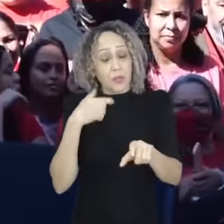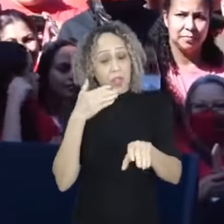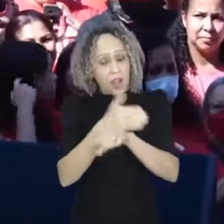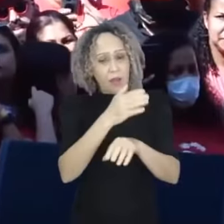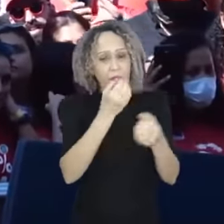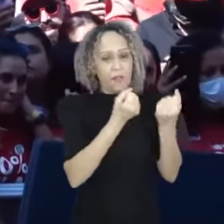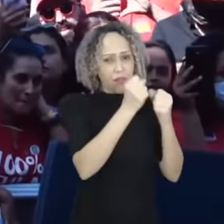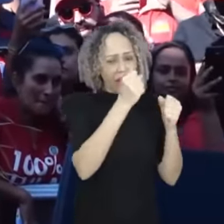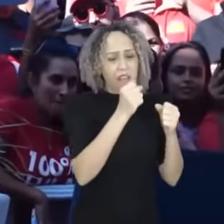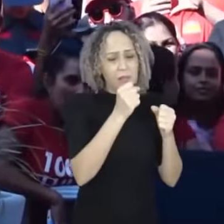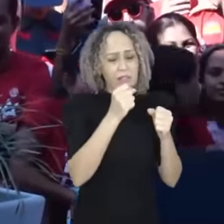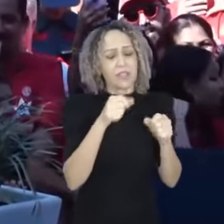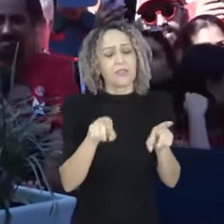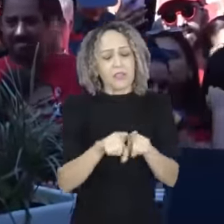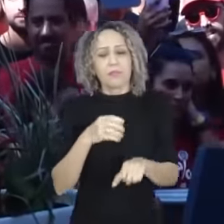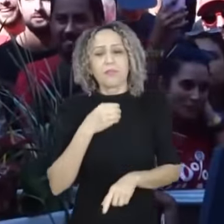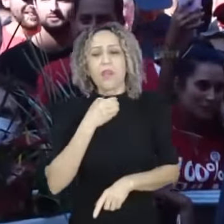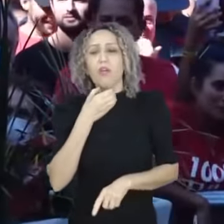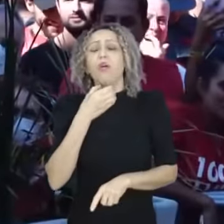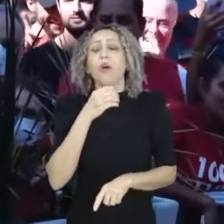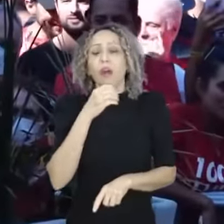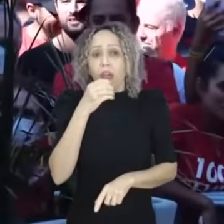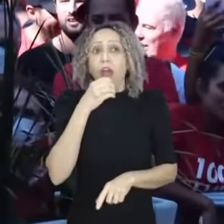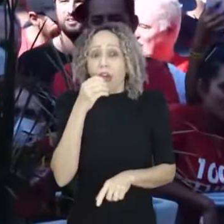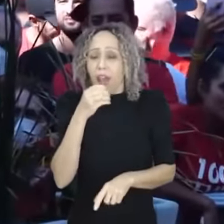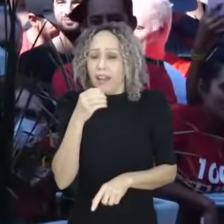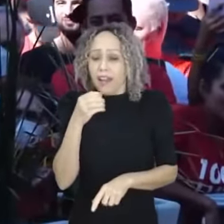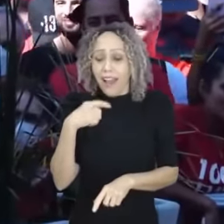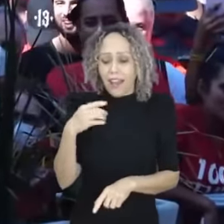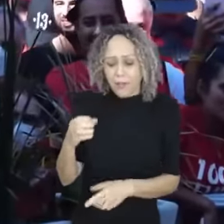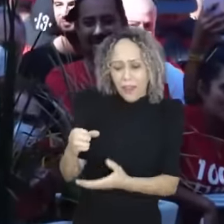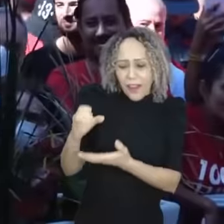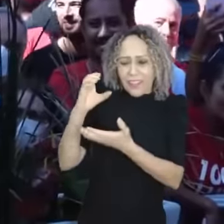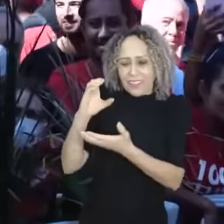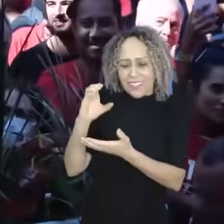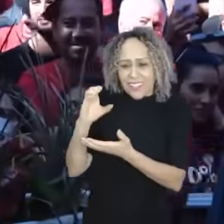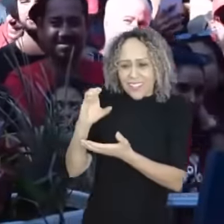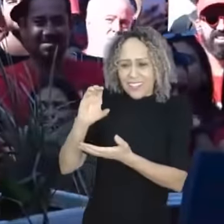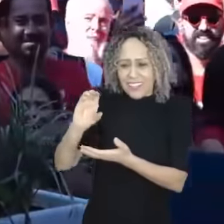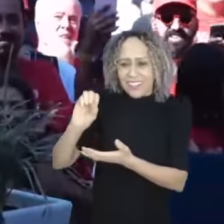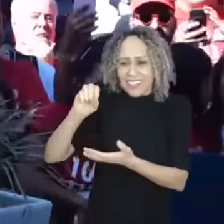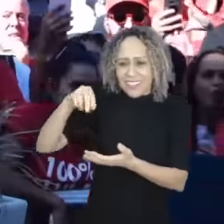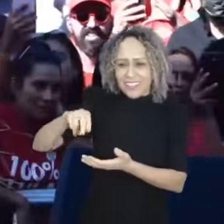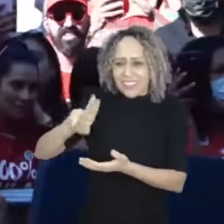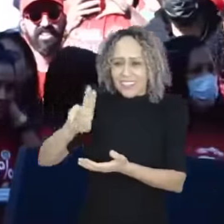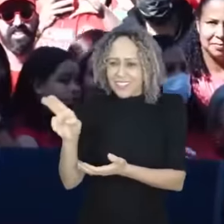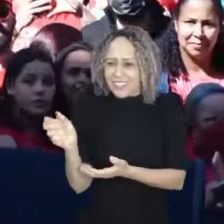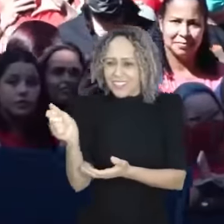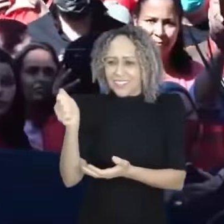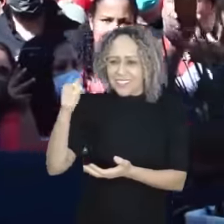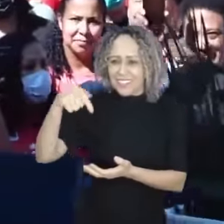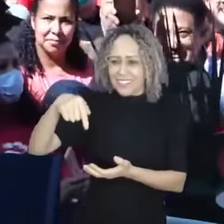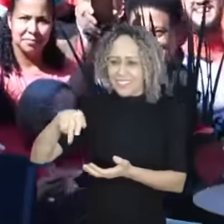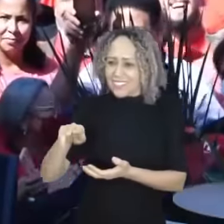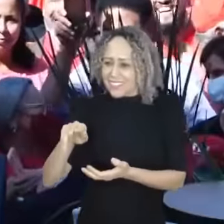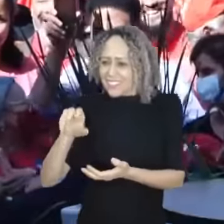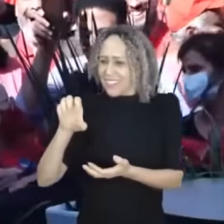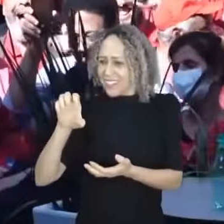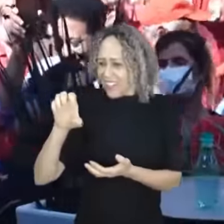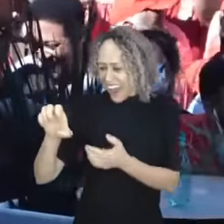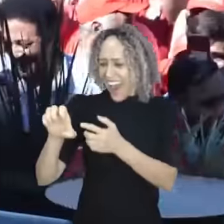Mas eu tomava um conhaquezinho. Um conhaque. Às vezes era um conhaquezinho